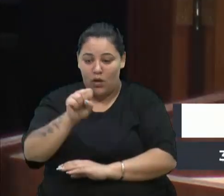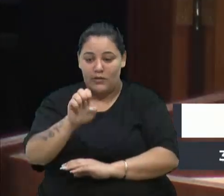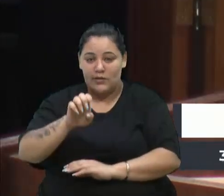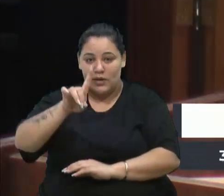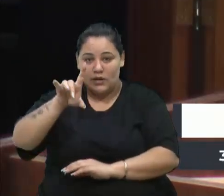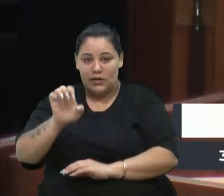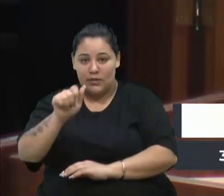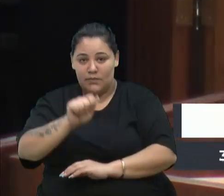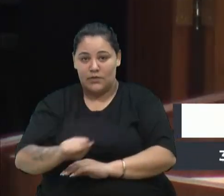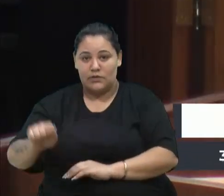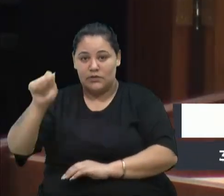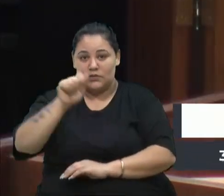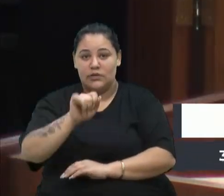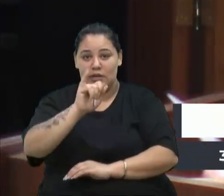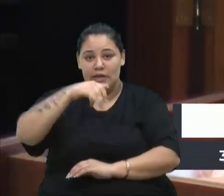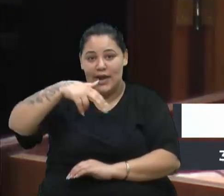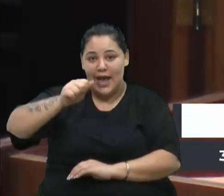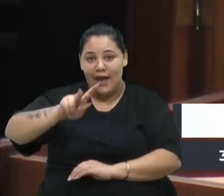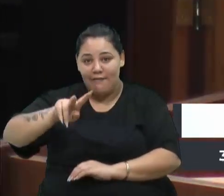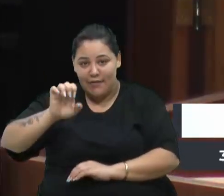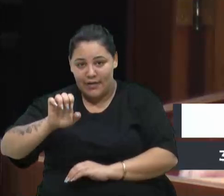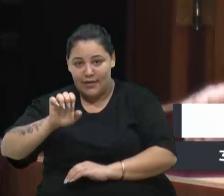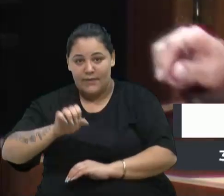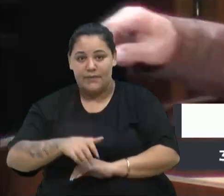a associação do INAVE.